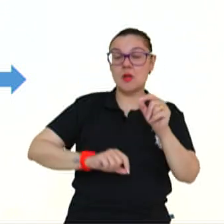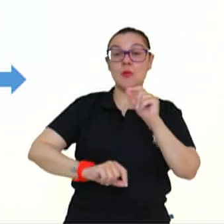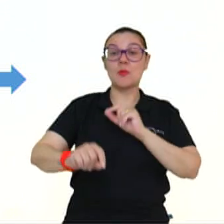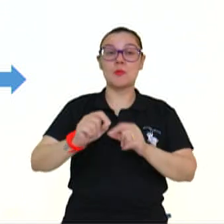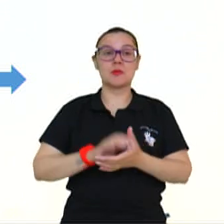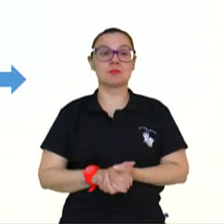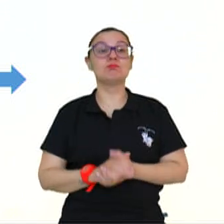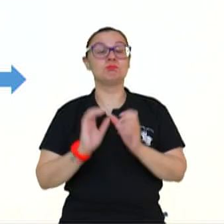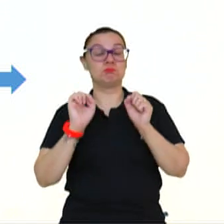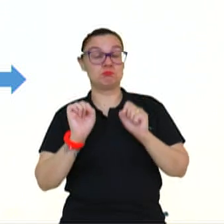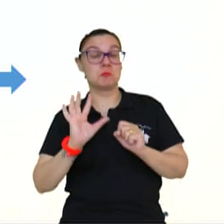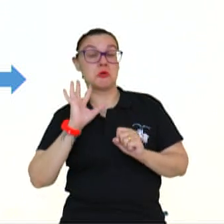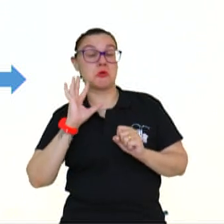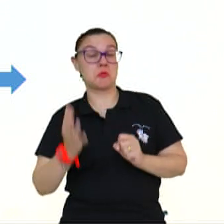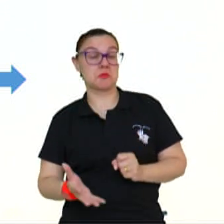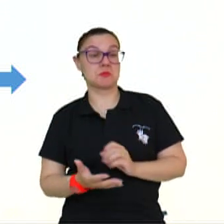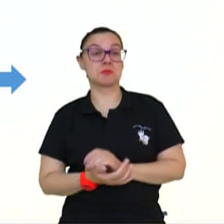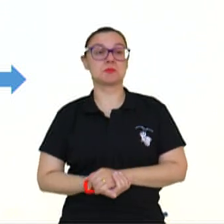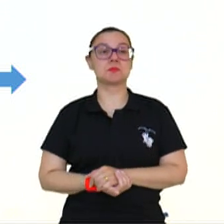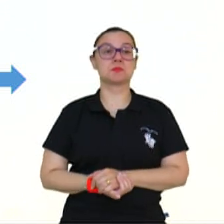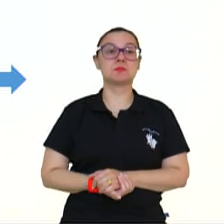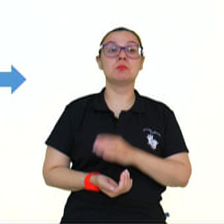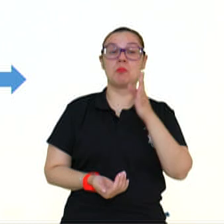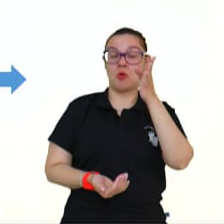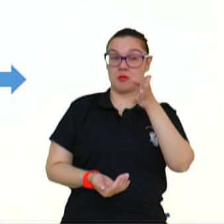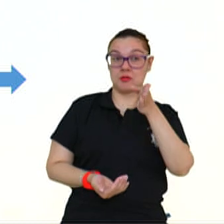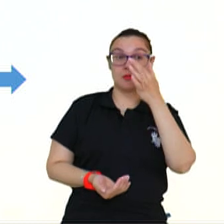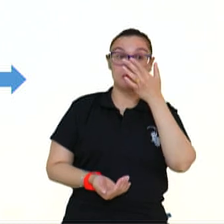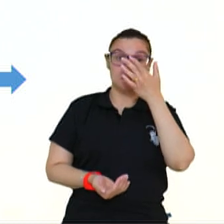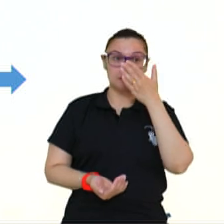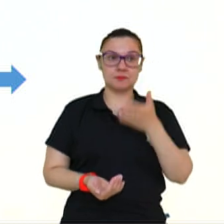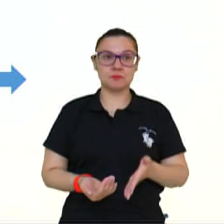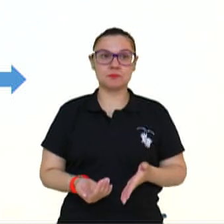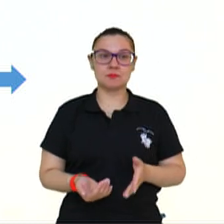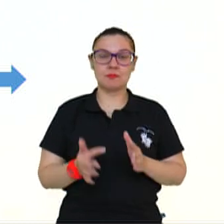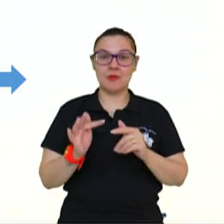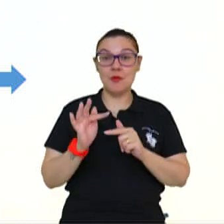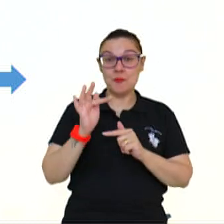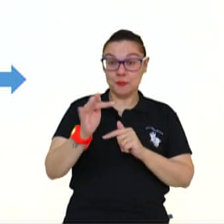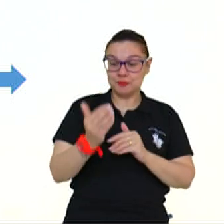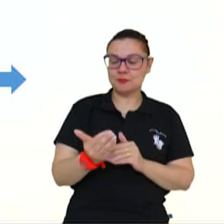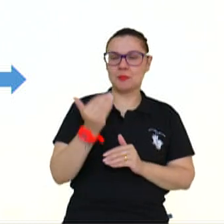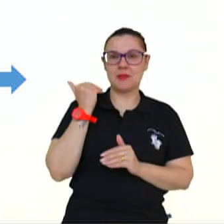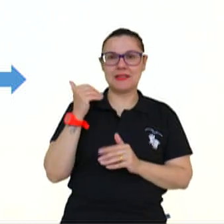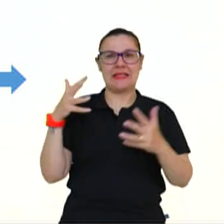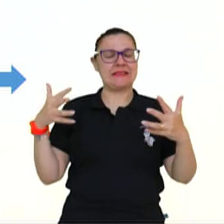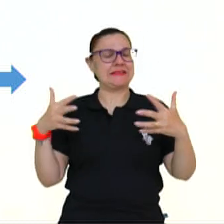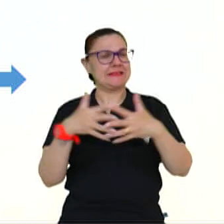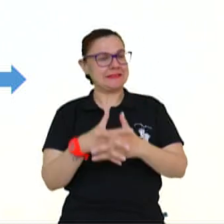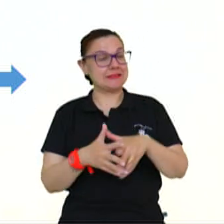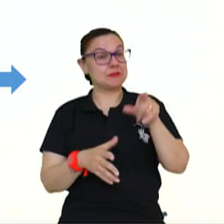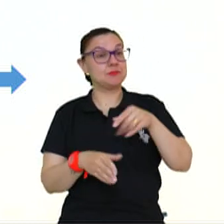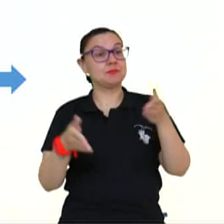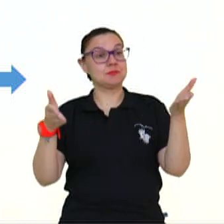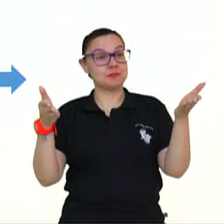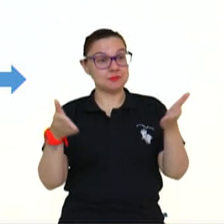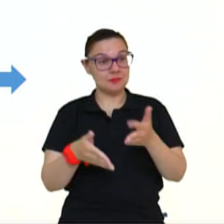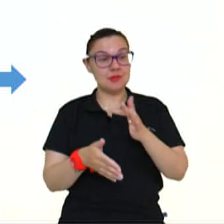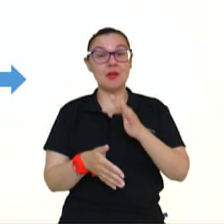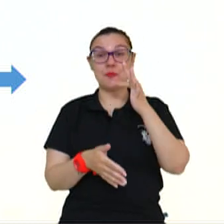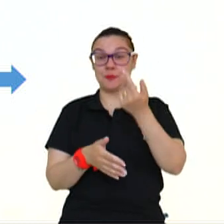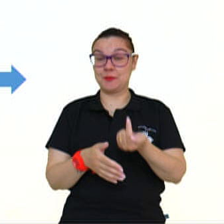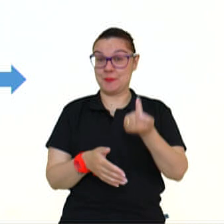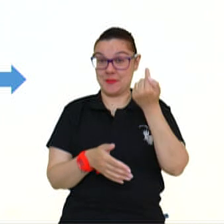meus amigos? Hipótese. Ele pode aparecer aqui no passado, daí vai ser uma ação futura do passado. Ela pode aparecer no presente, vai ser uma ação futura